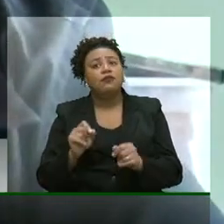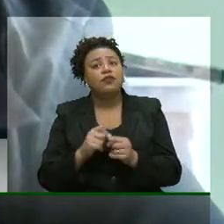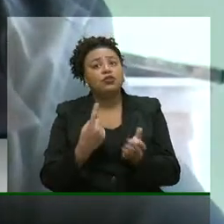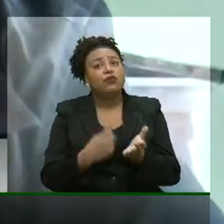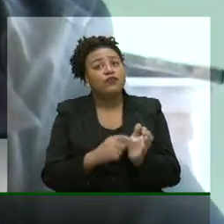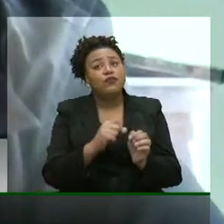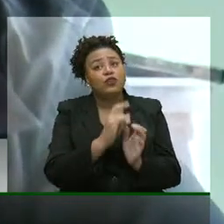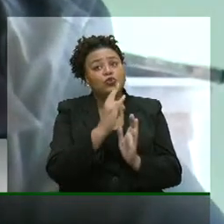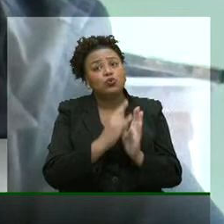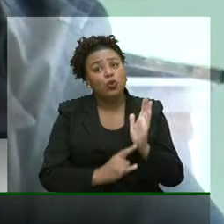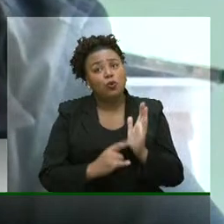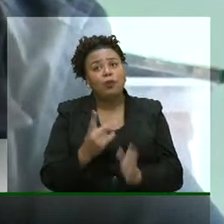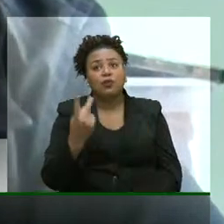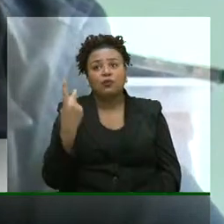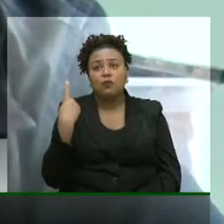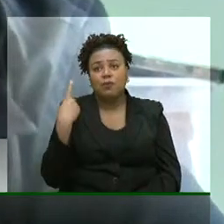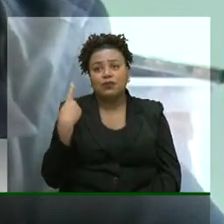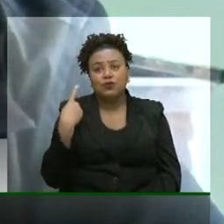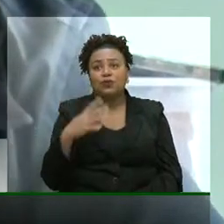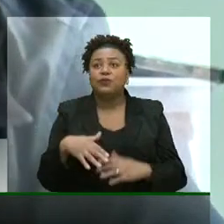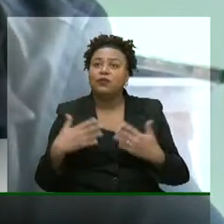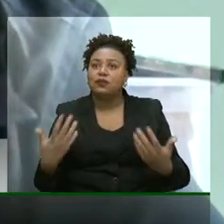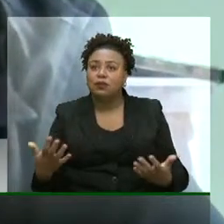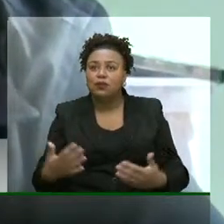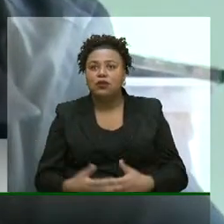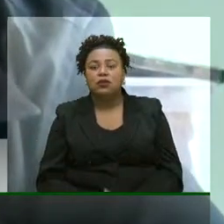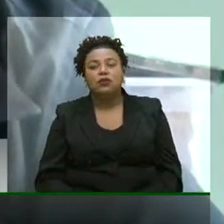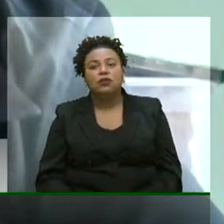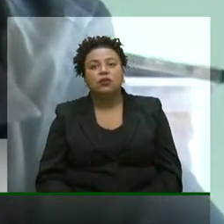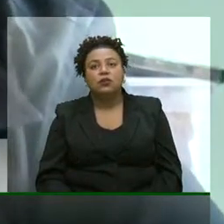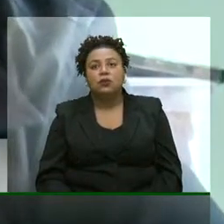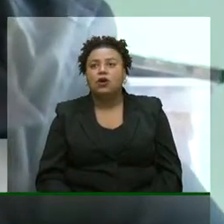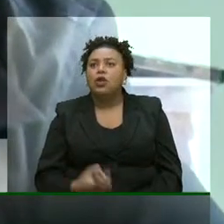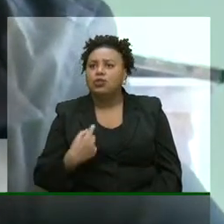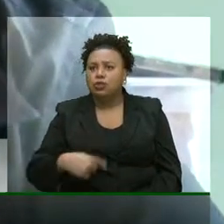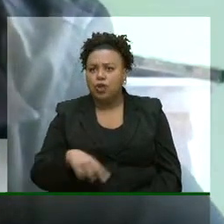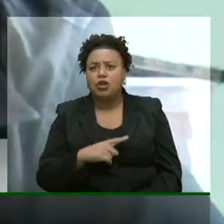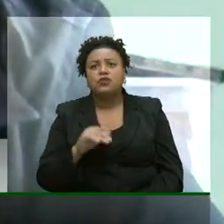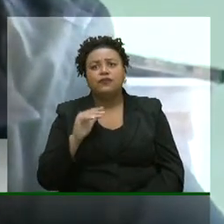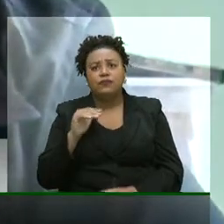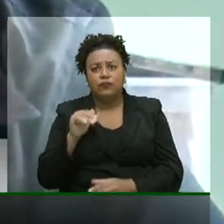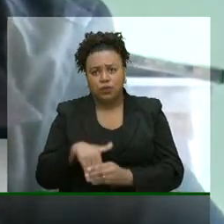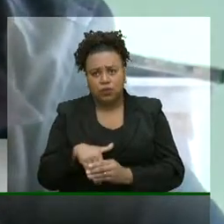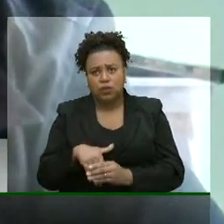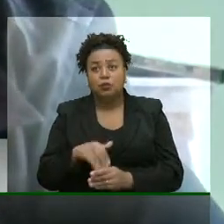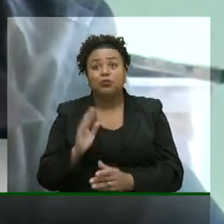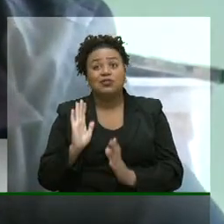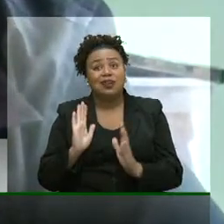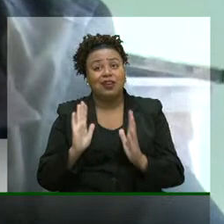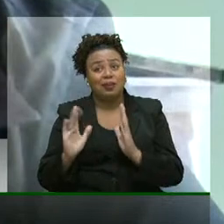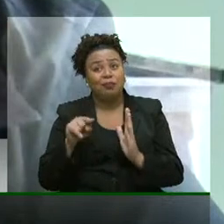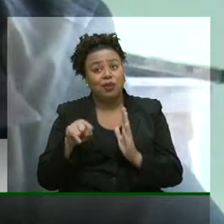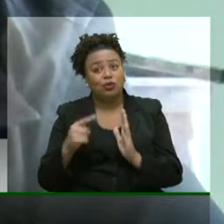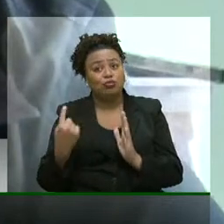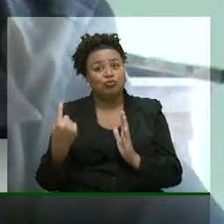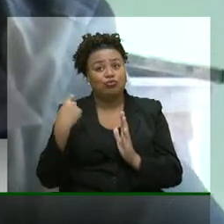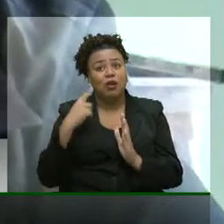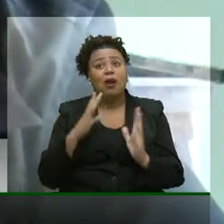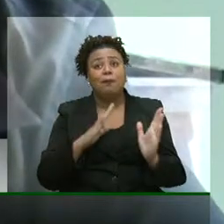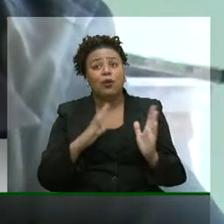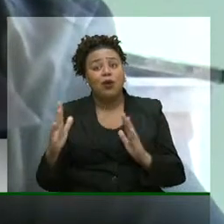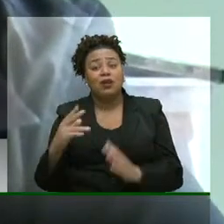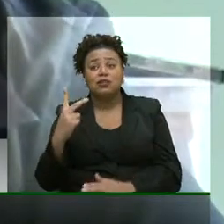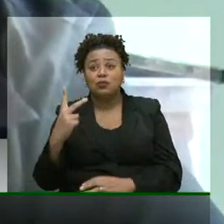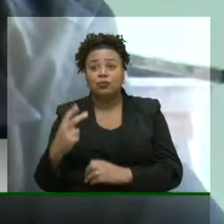num documento com a nossa bancada. Pois bem, nós votamos, naquele momento, então, a prorrogação